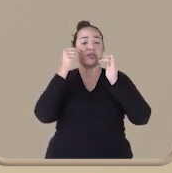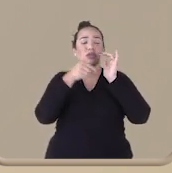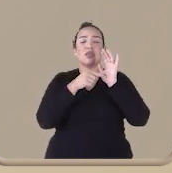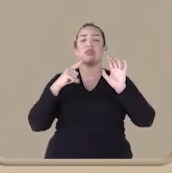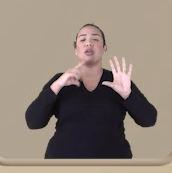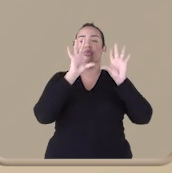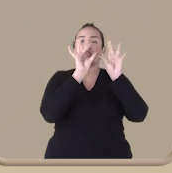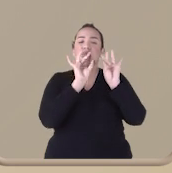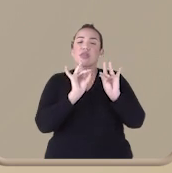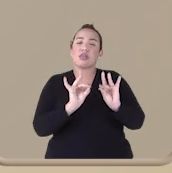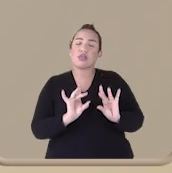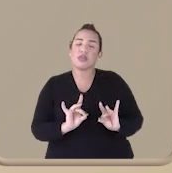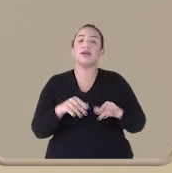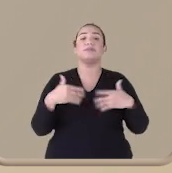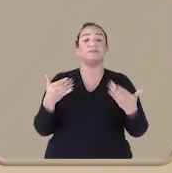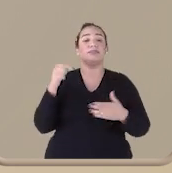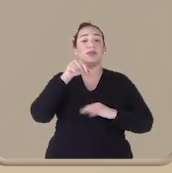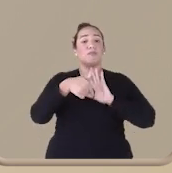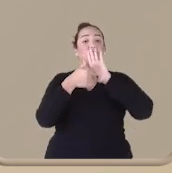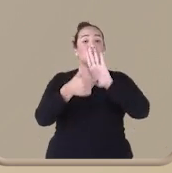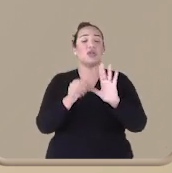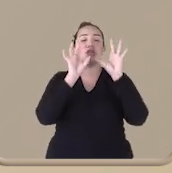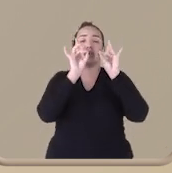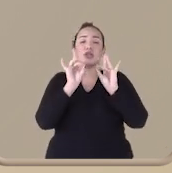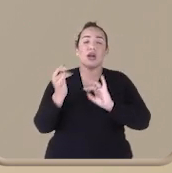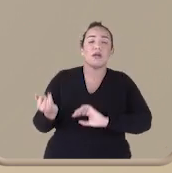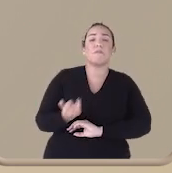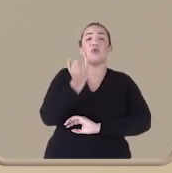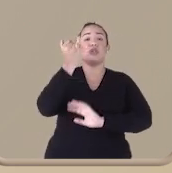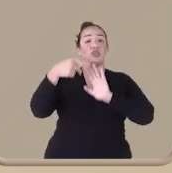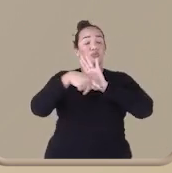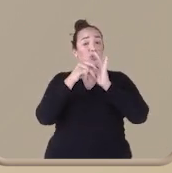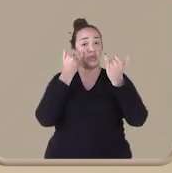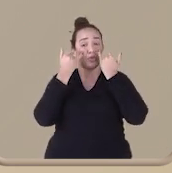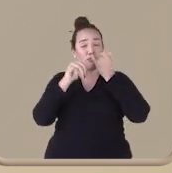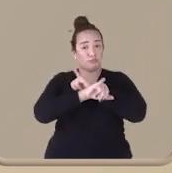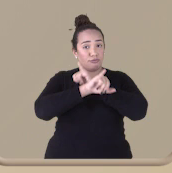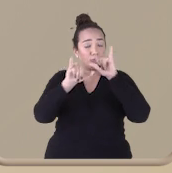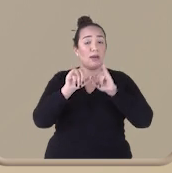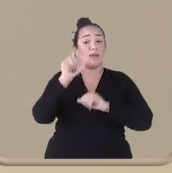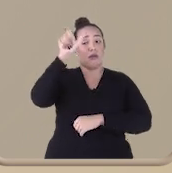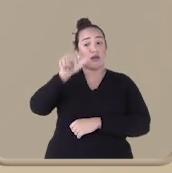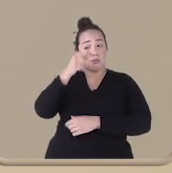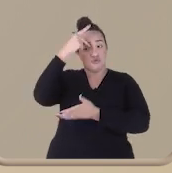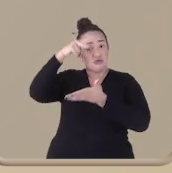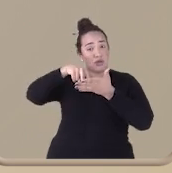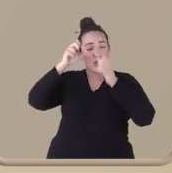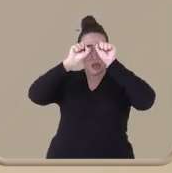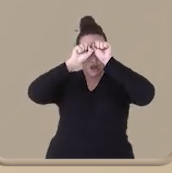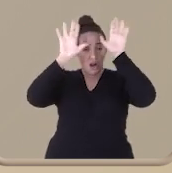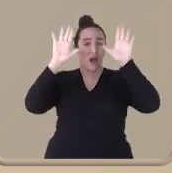Nele, há um detalhamento maior dos fatos, de modo a destacar os detalhes mais importantes, fundamentais para a